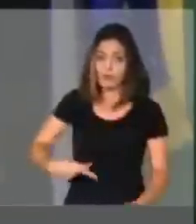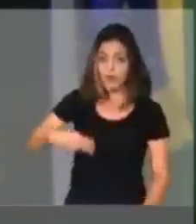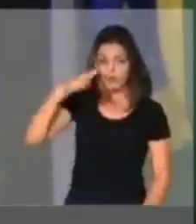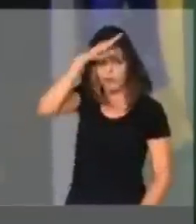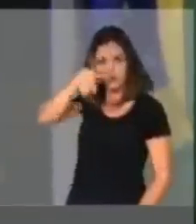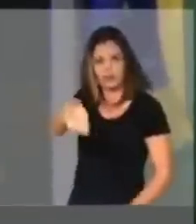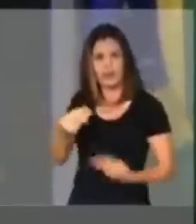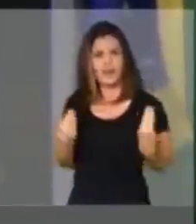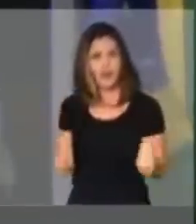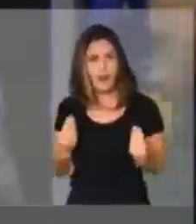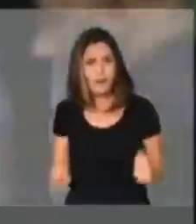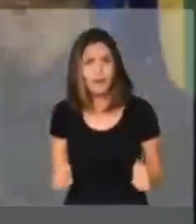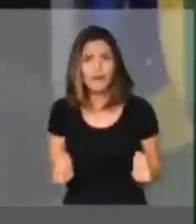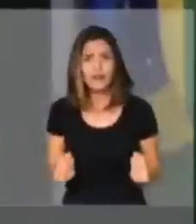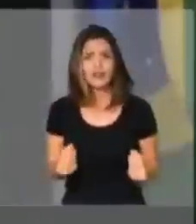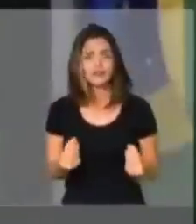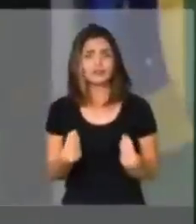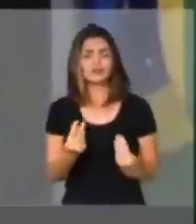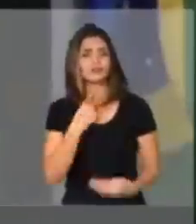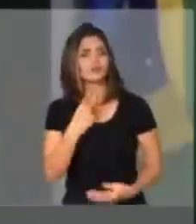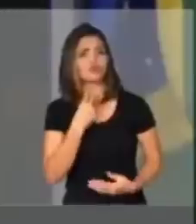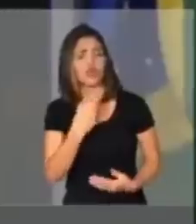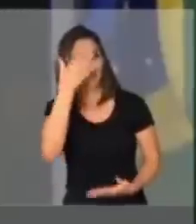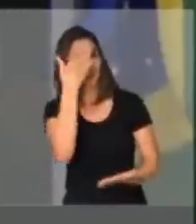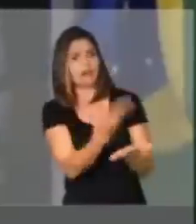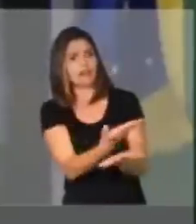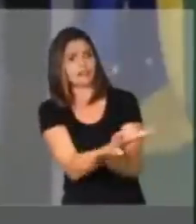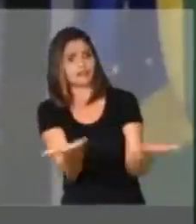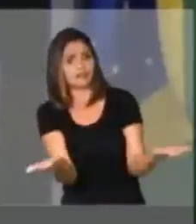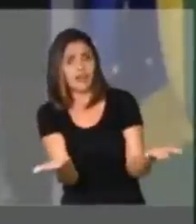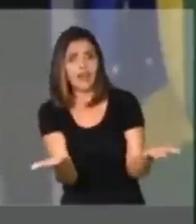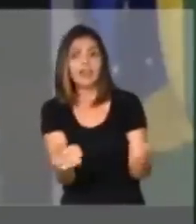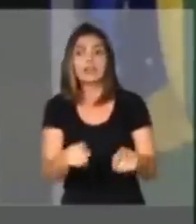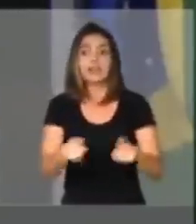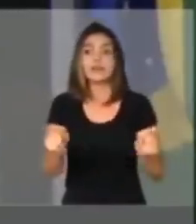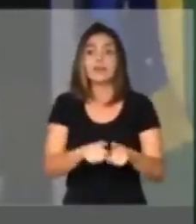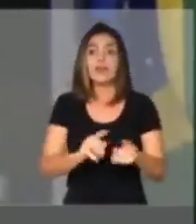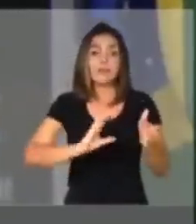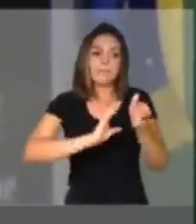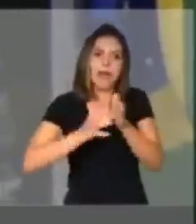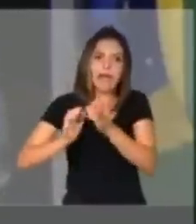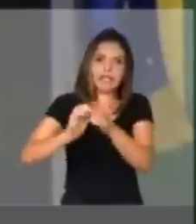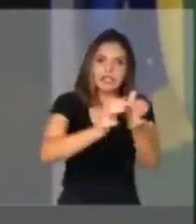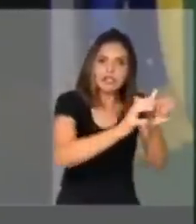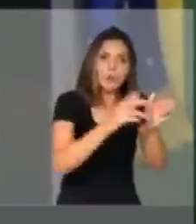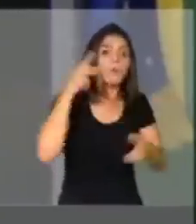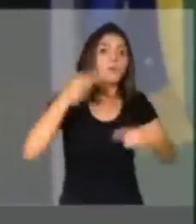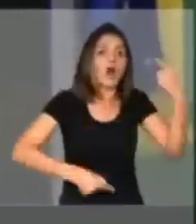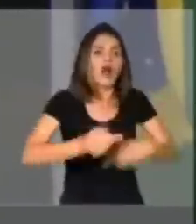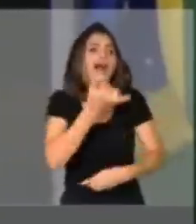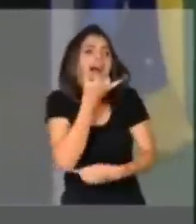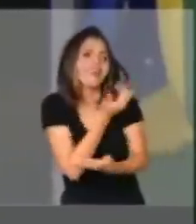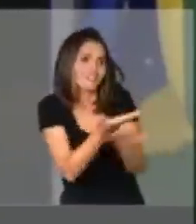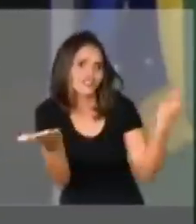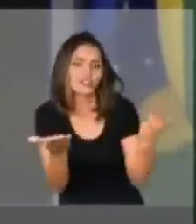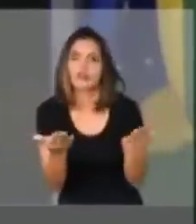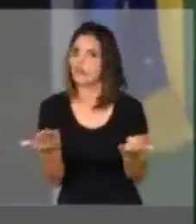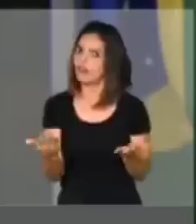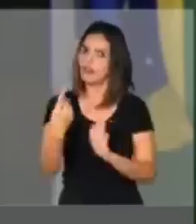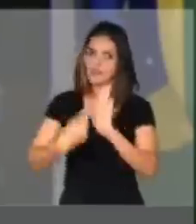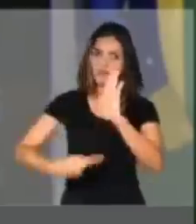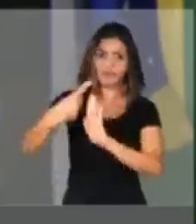presidente Bolsonaro. É inacreditável. Além disso, anistia para os partidos políticos. O veto que o